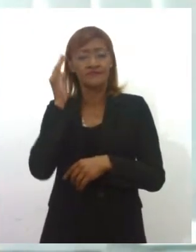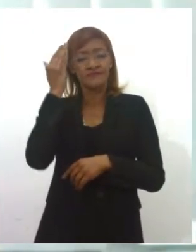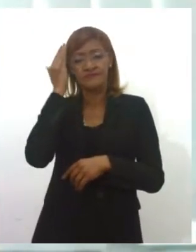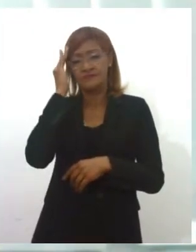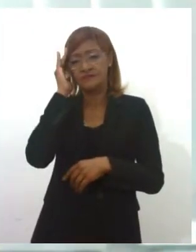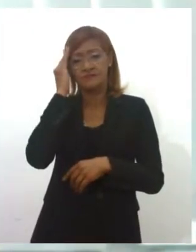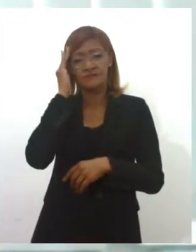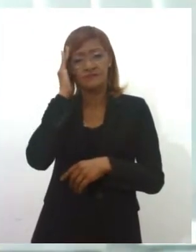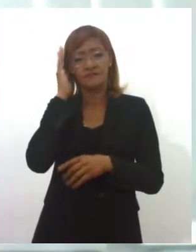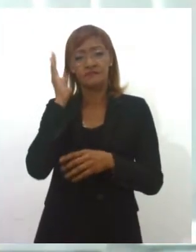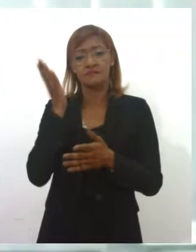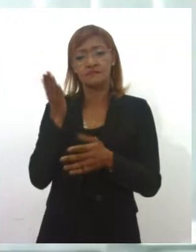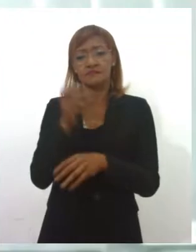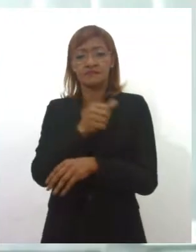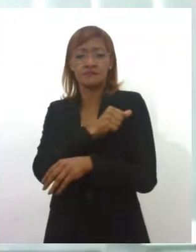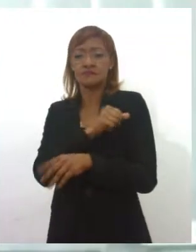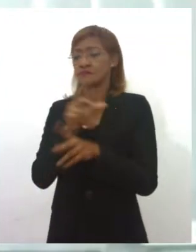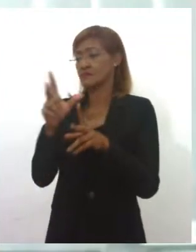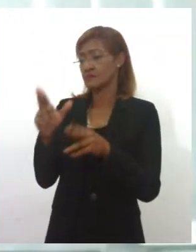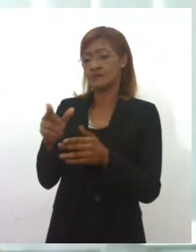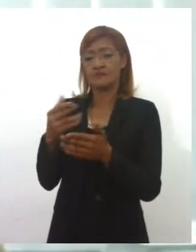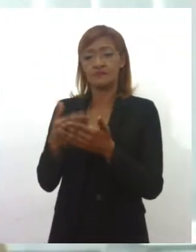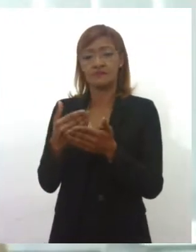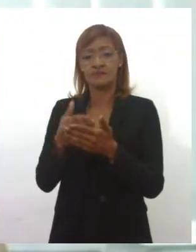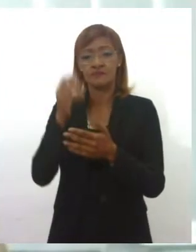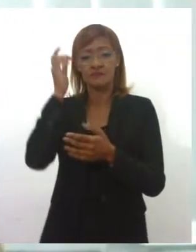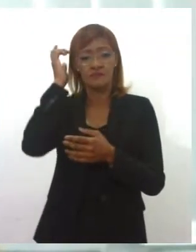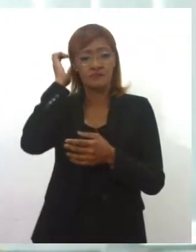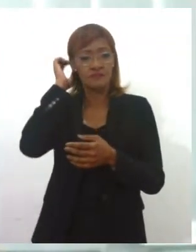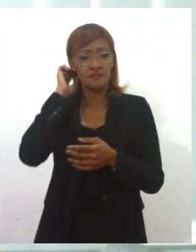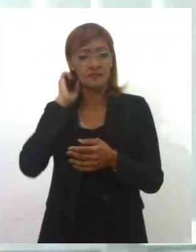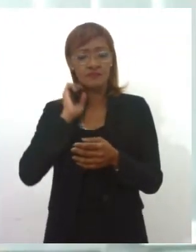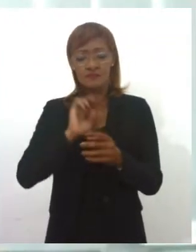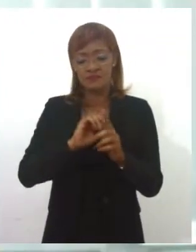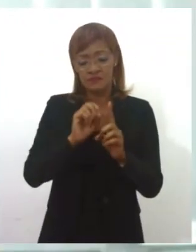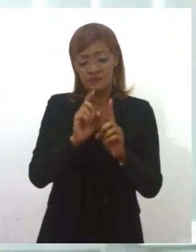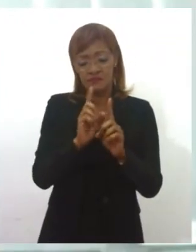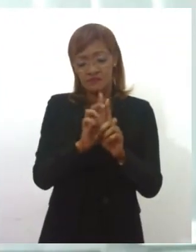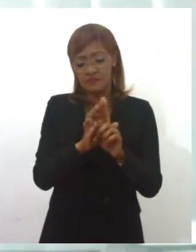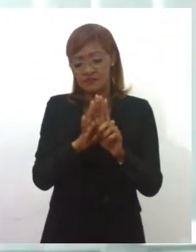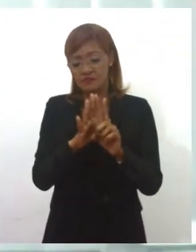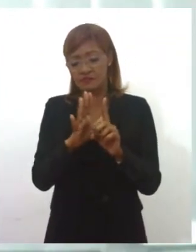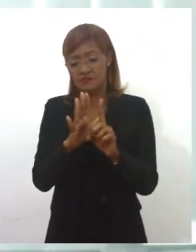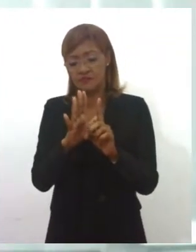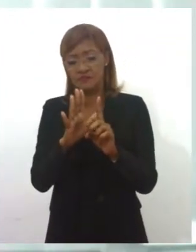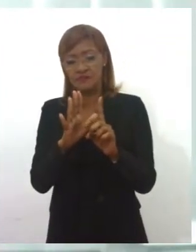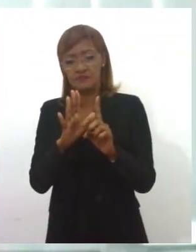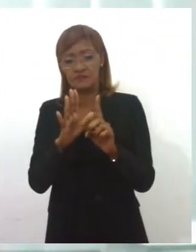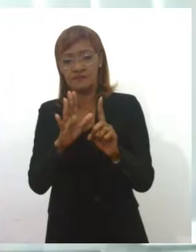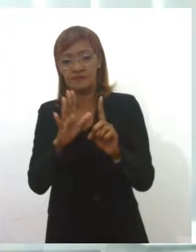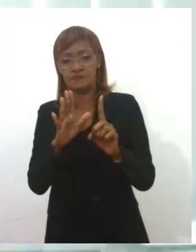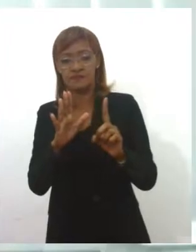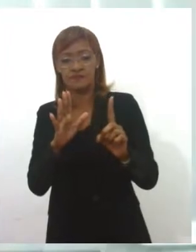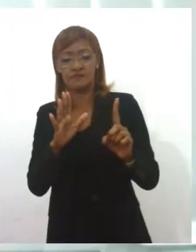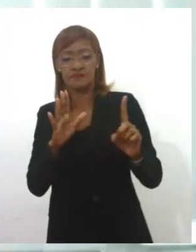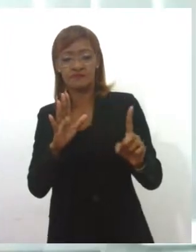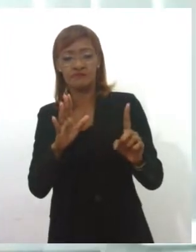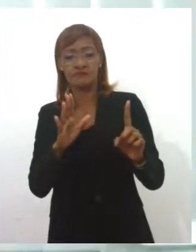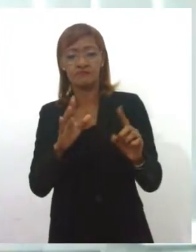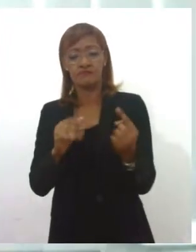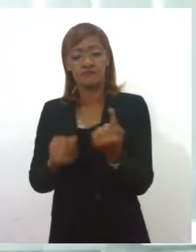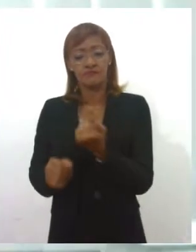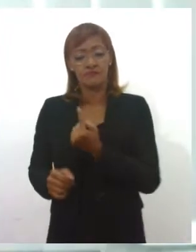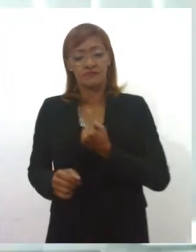alguns outros coleguinhas a criança começa a se afastar a criança começa a se isolar